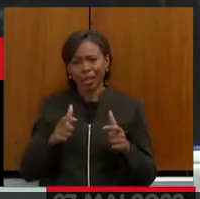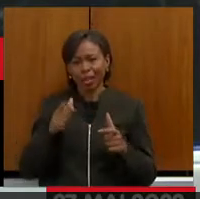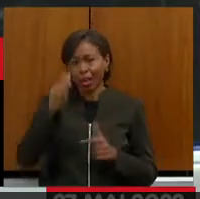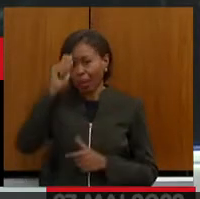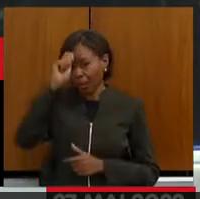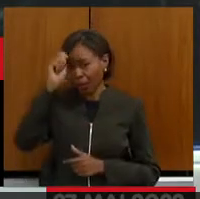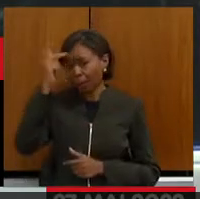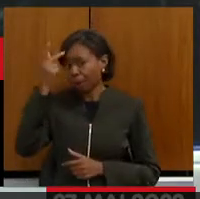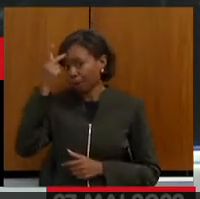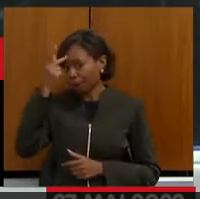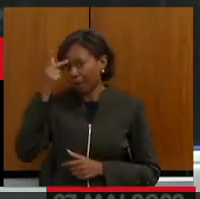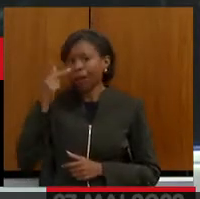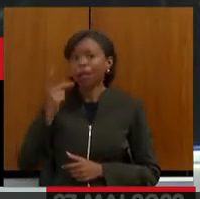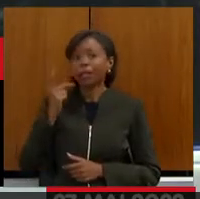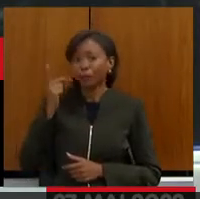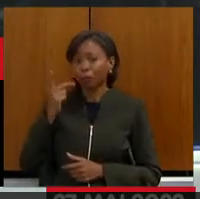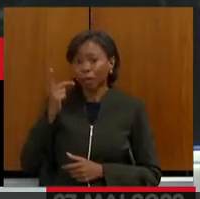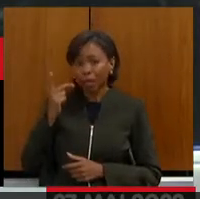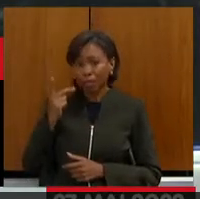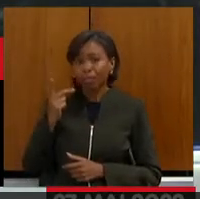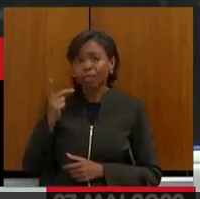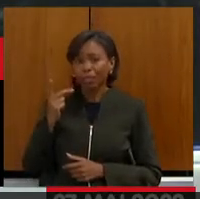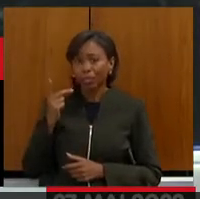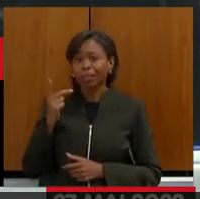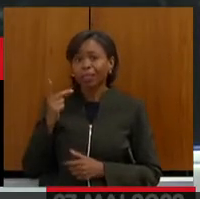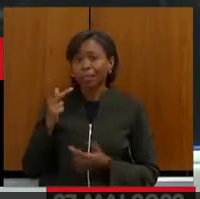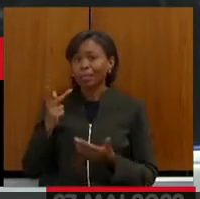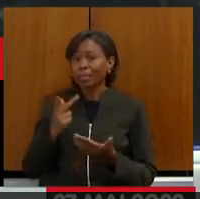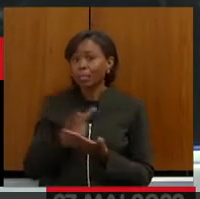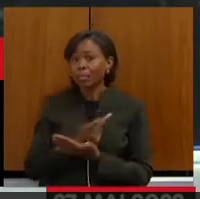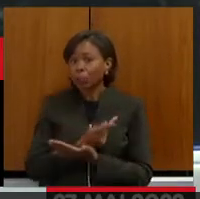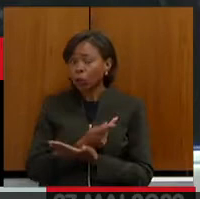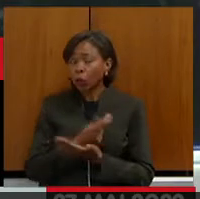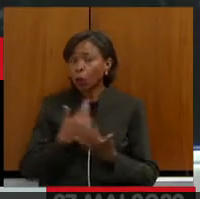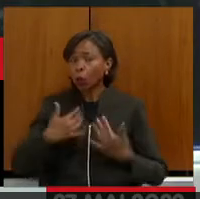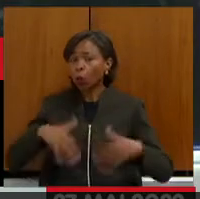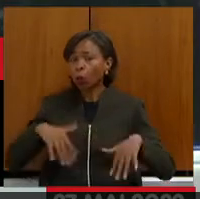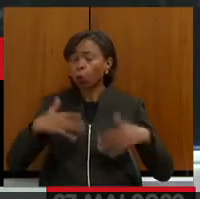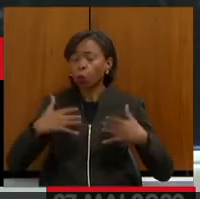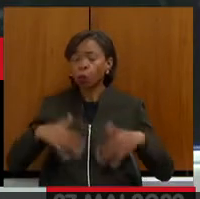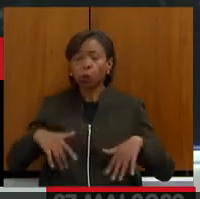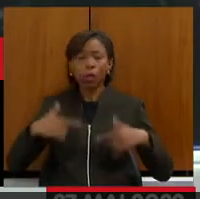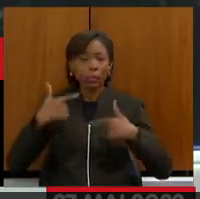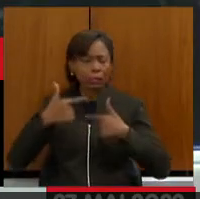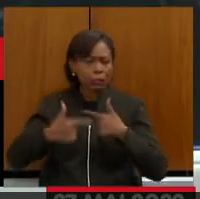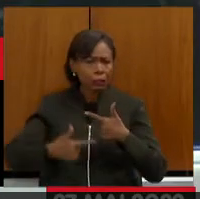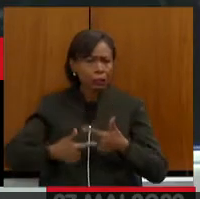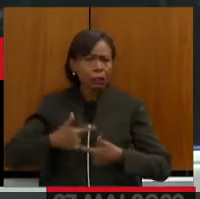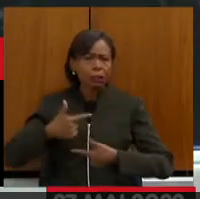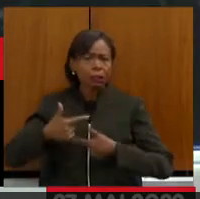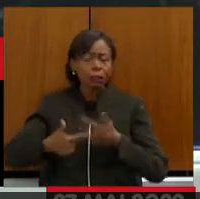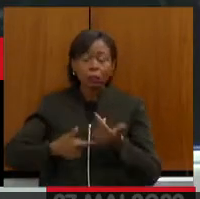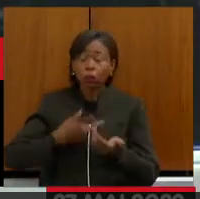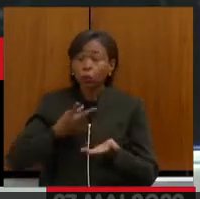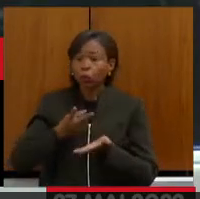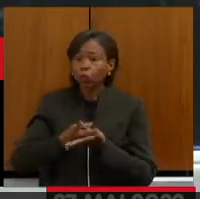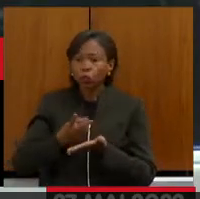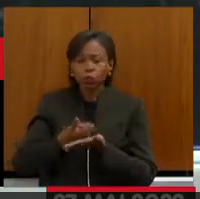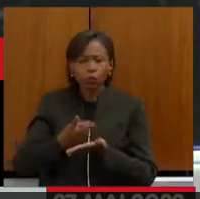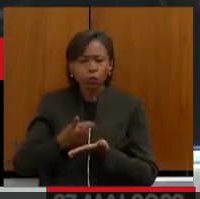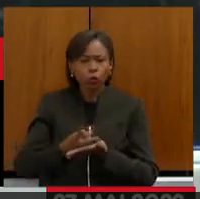a pandemia seguiu uma tarefa árdua que manter a comissão de defesa dos direitos das mulheres